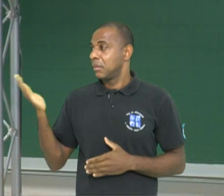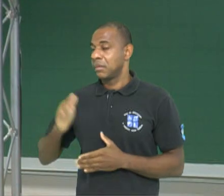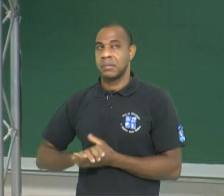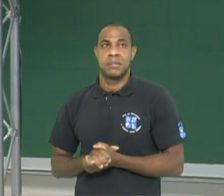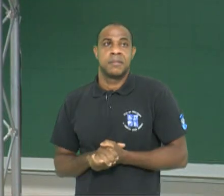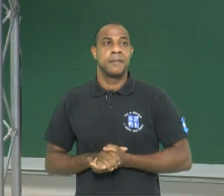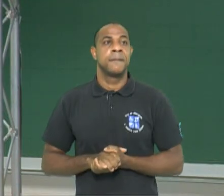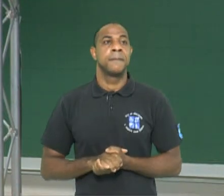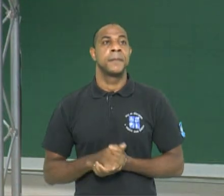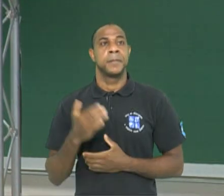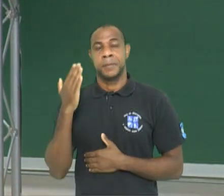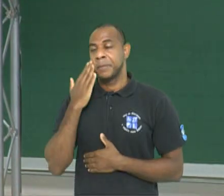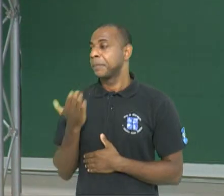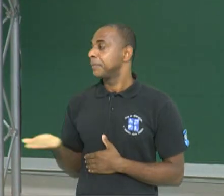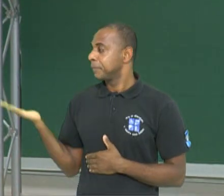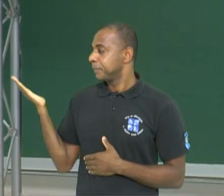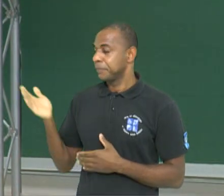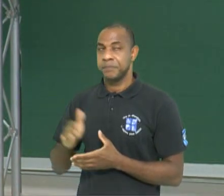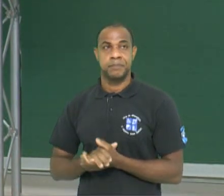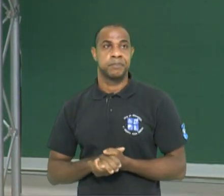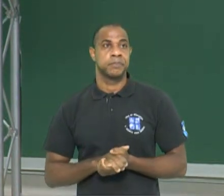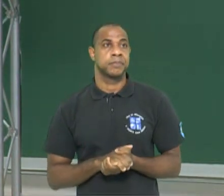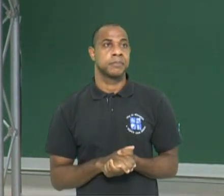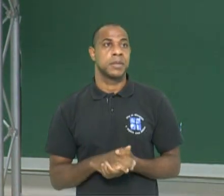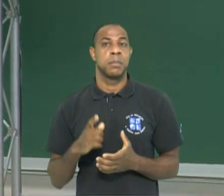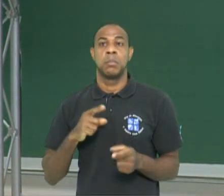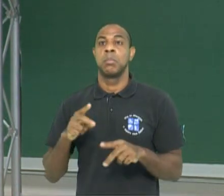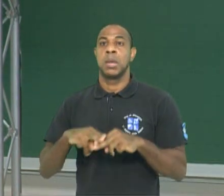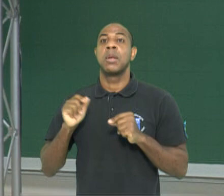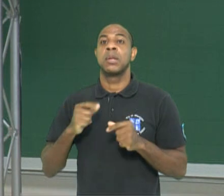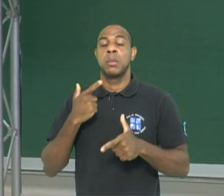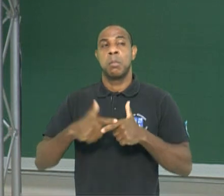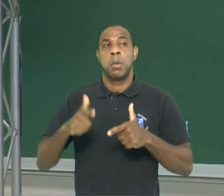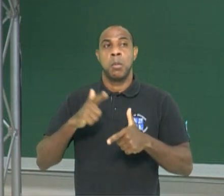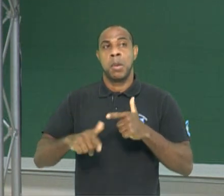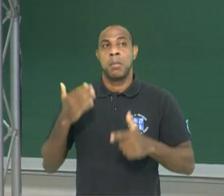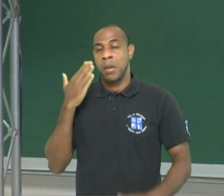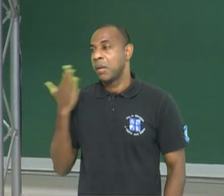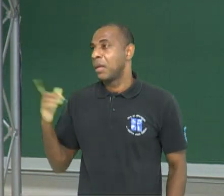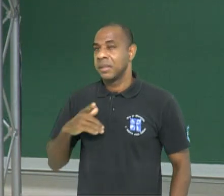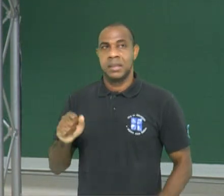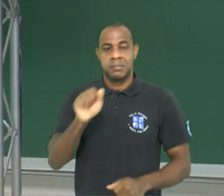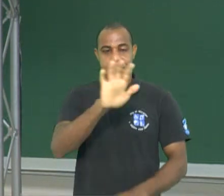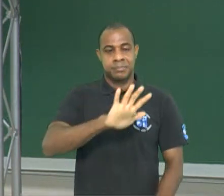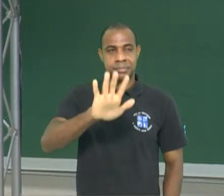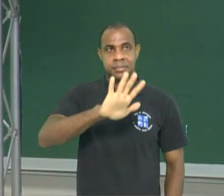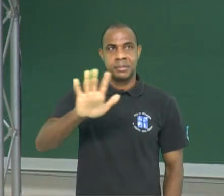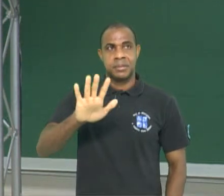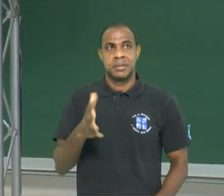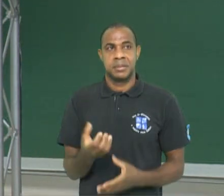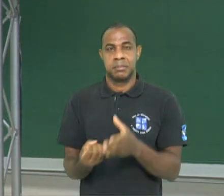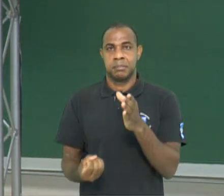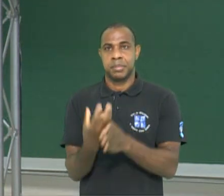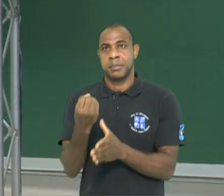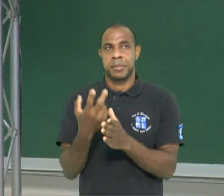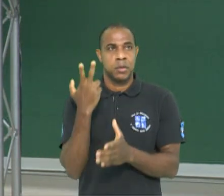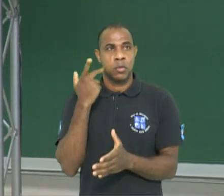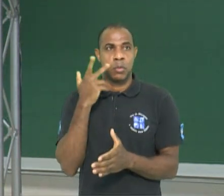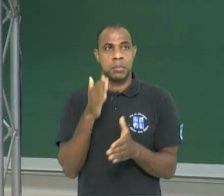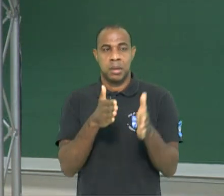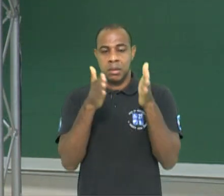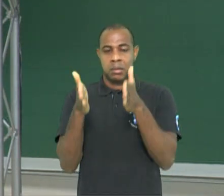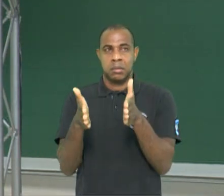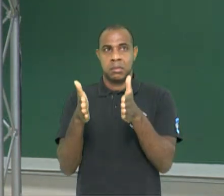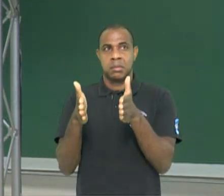hemácias quanto de plaquetas, em função daquele probleminha ali. Aqui um esquema, né, da produção normal, né? E